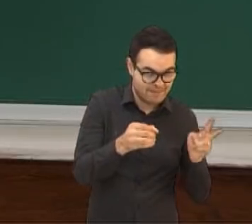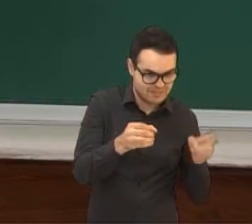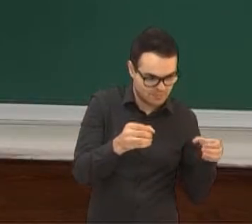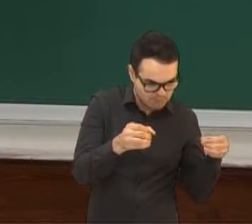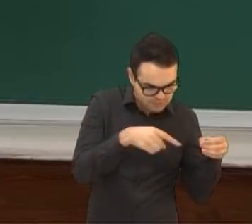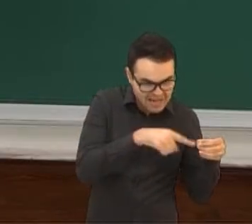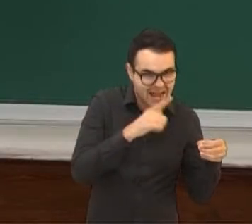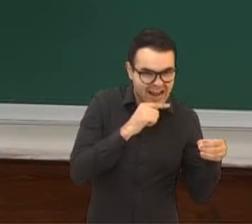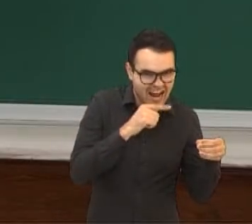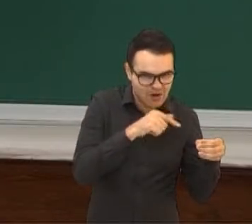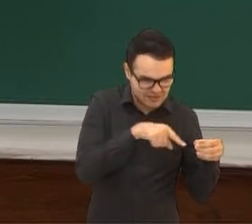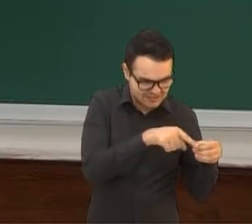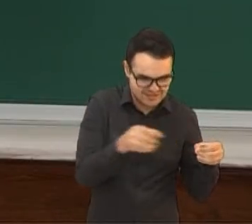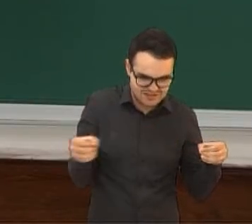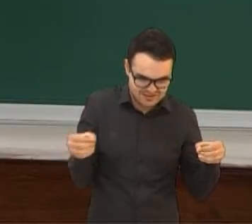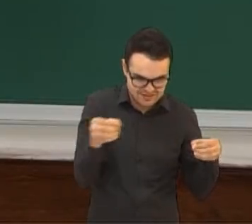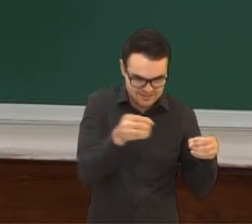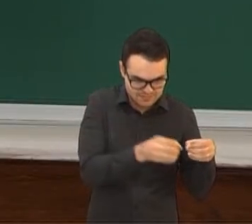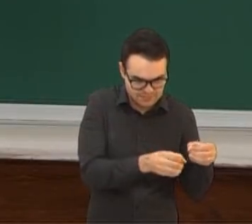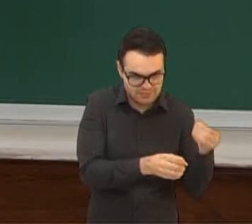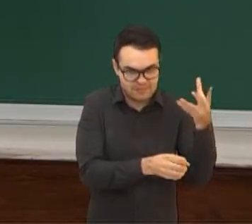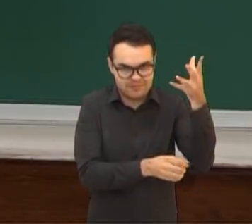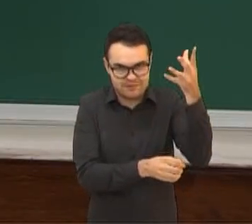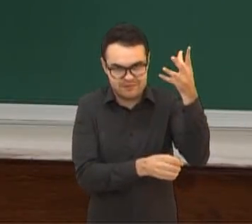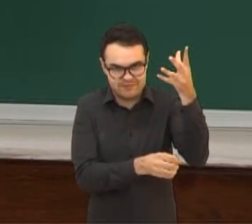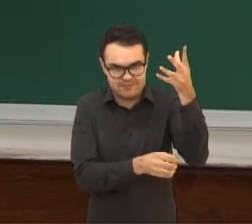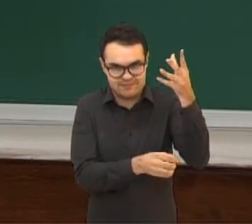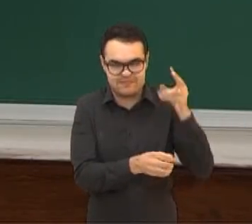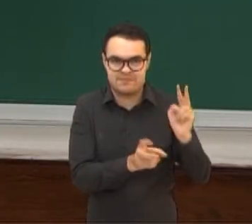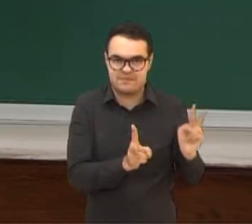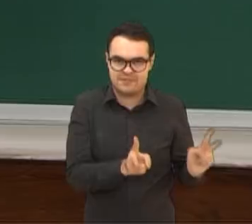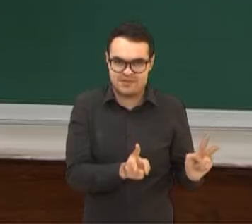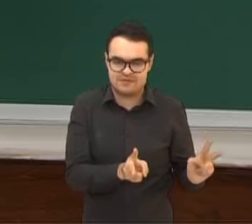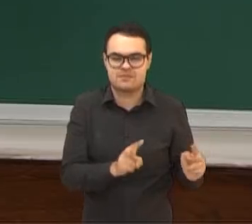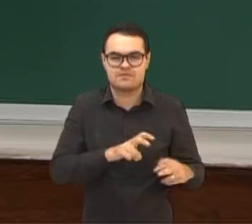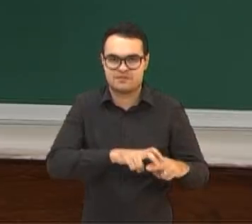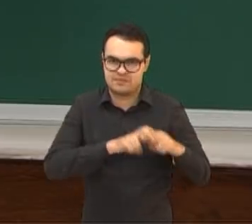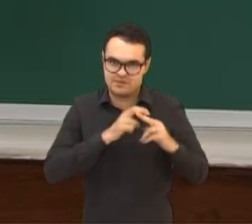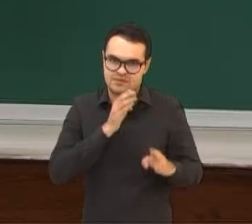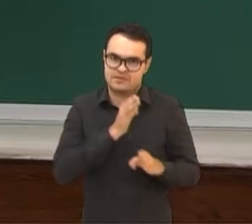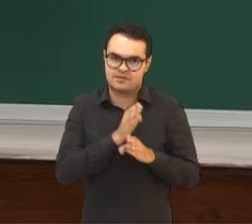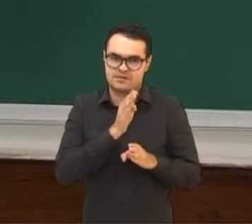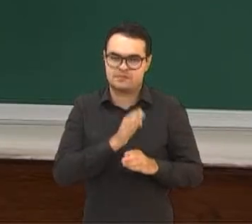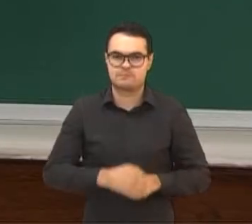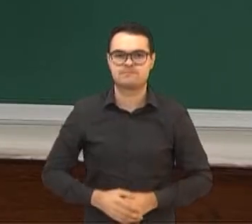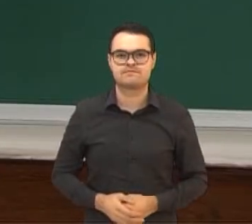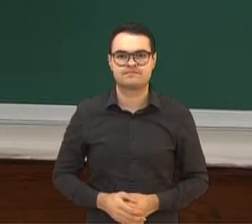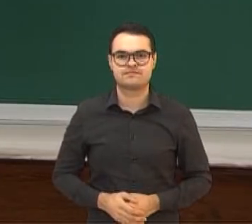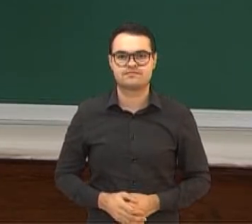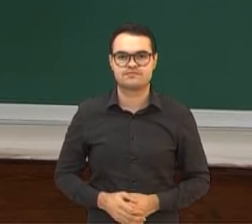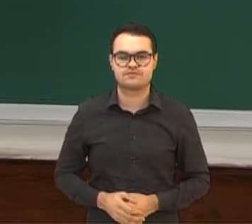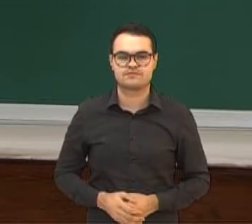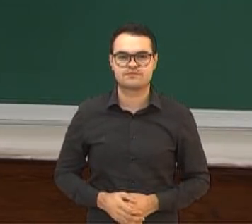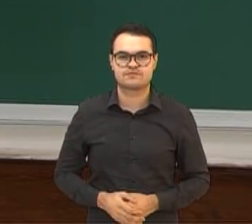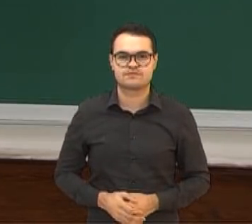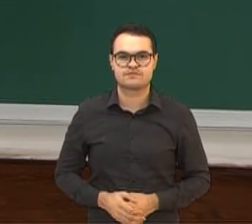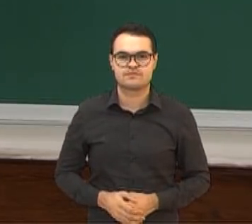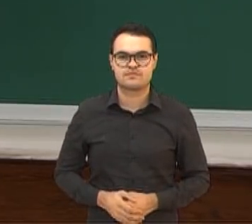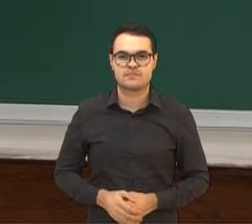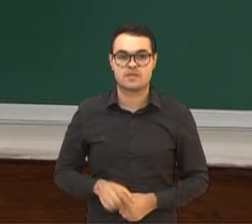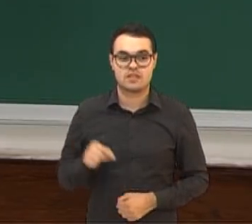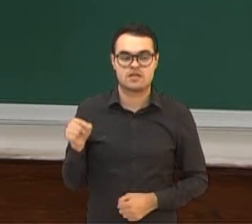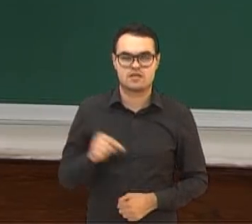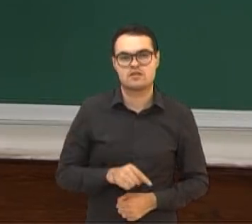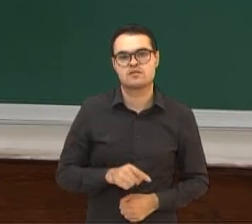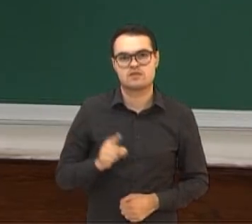corresponde ao volume que aquele objeto que você colocou dentro dela está ali representado, então, pela água que foi para fora. Isso vai